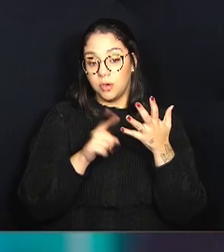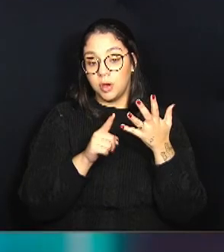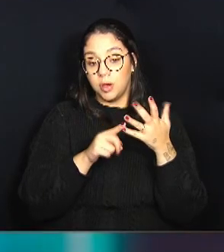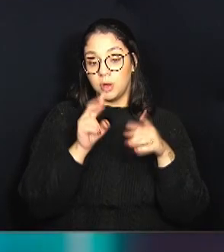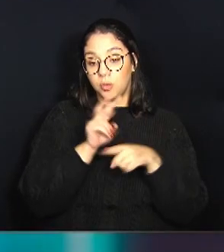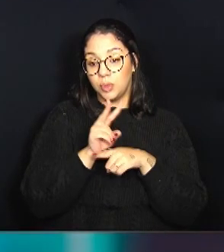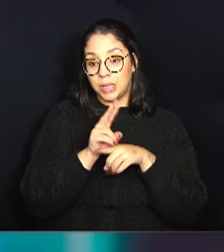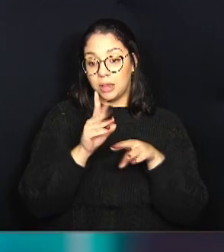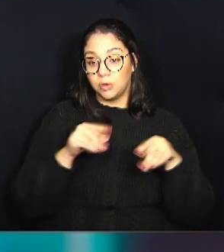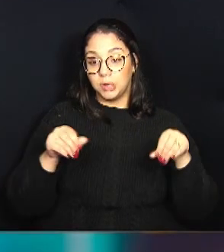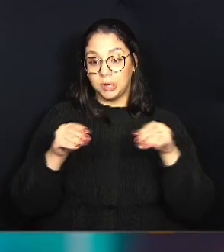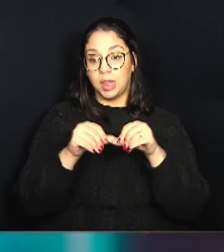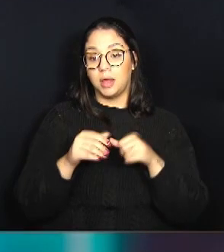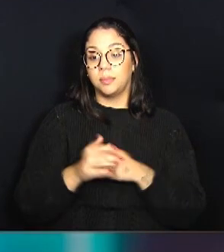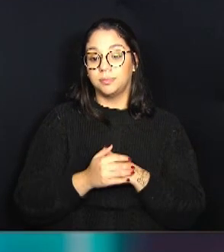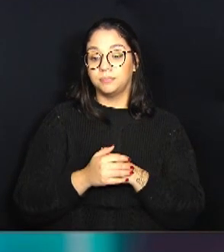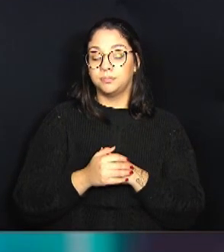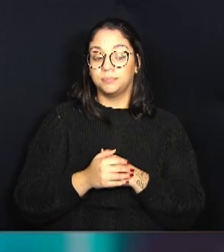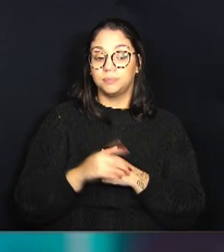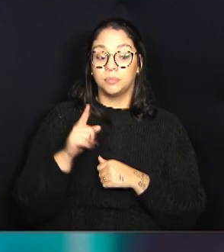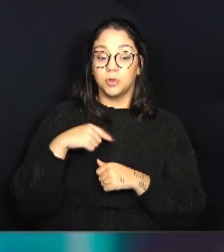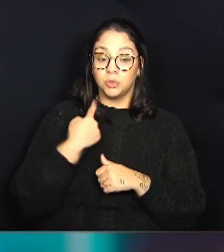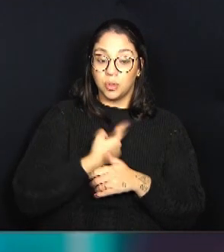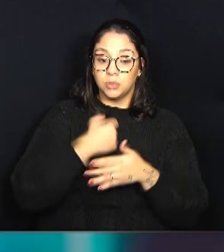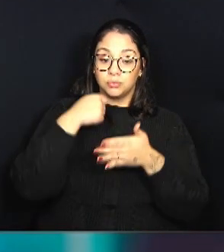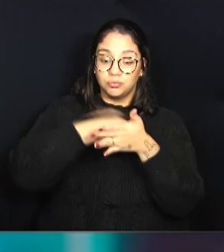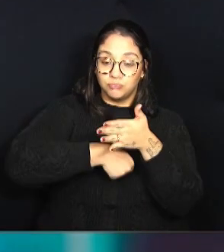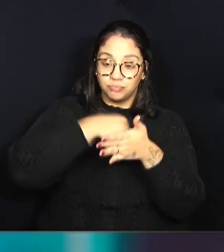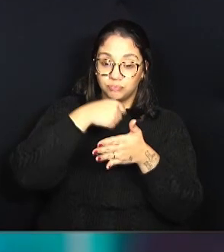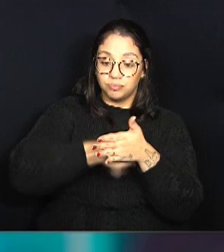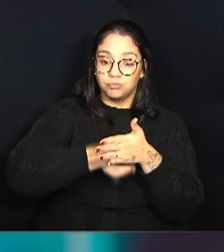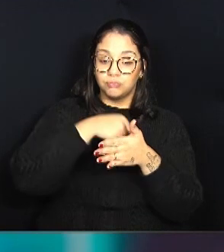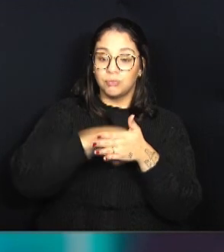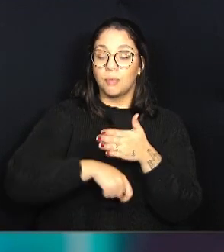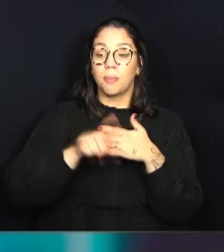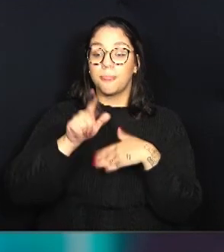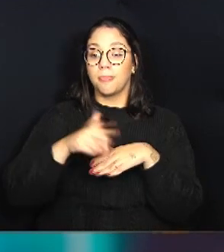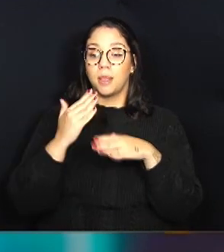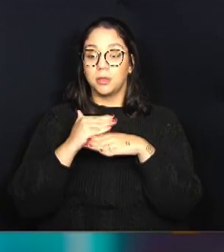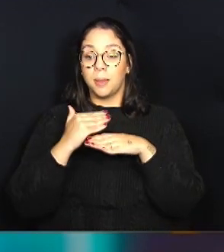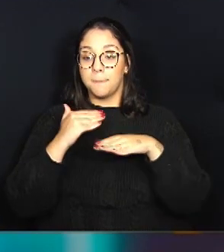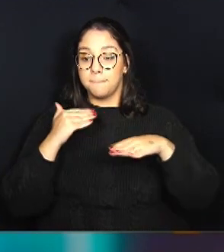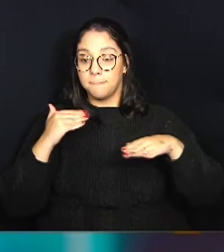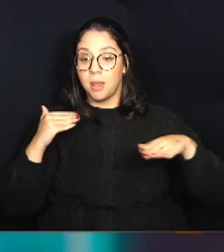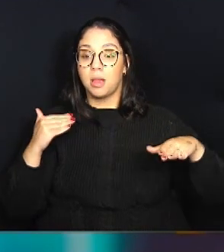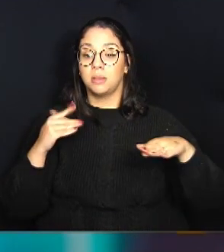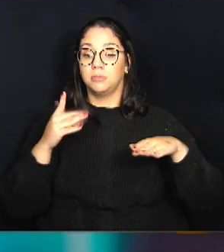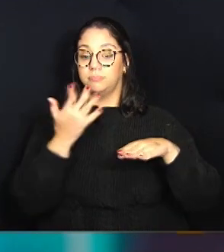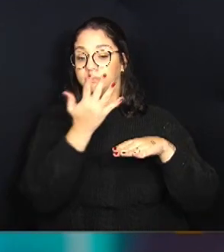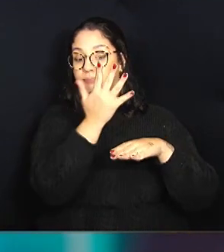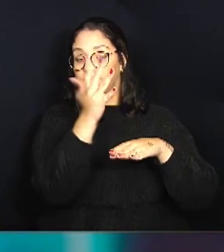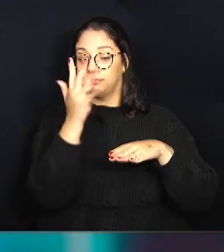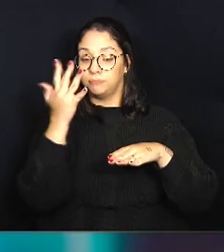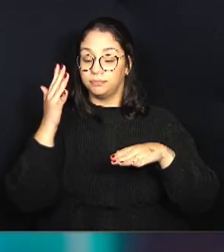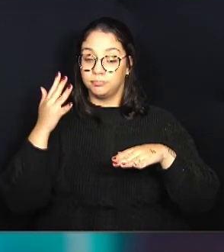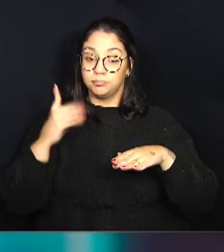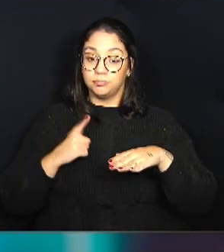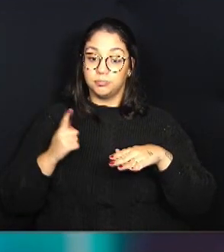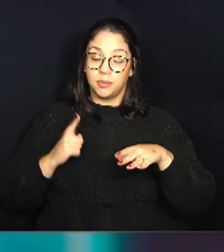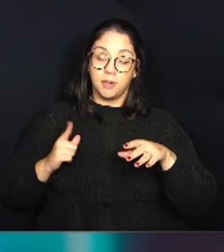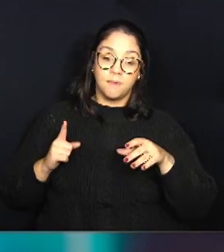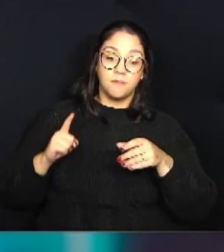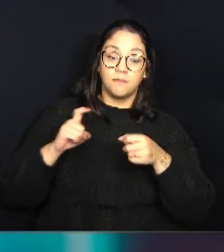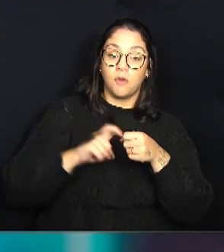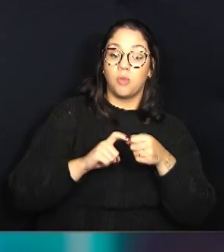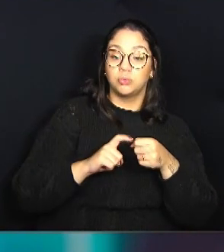A nossa grande luta é do Parque Linear, para que de fato a gente tenha essa área toda reflorestada, com